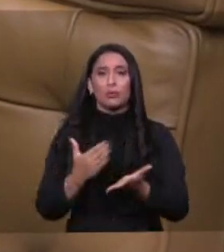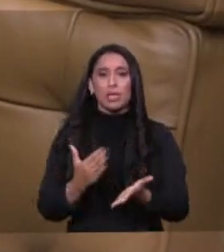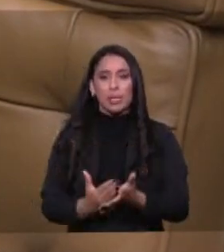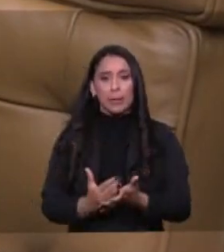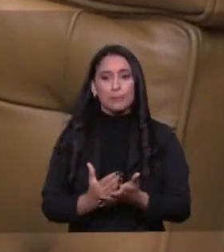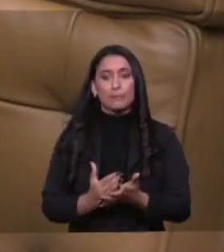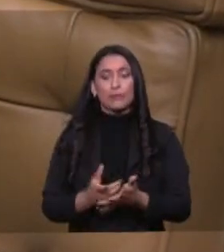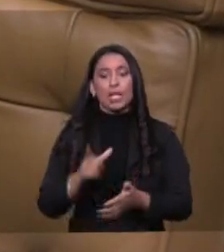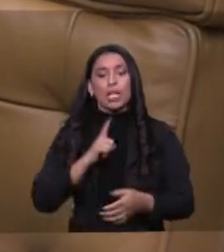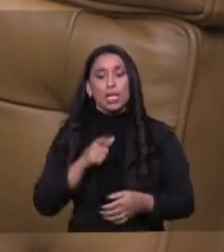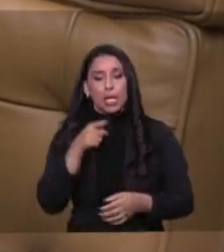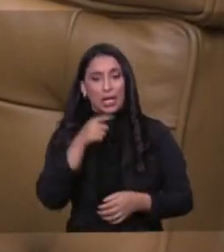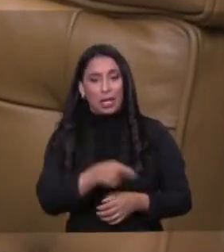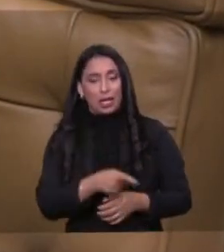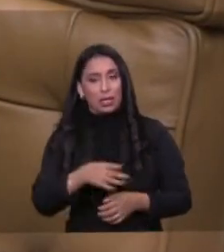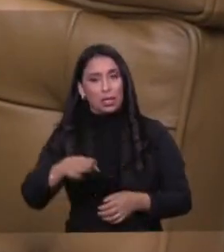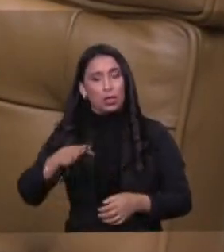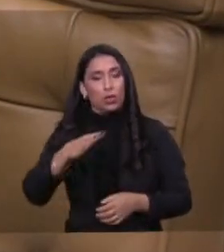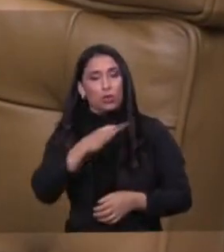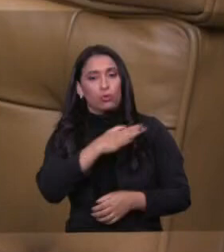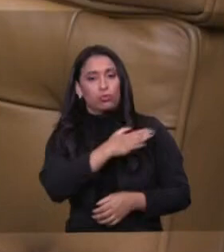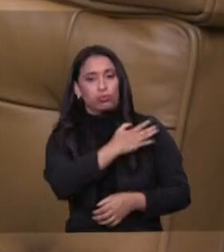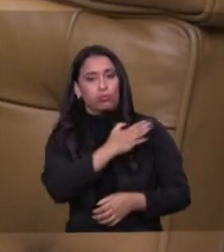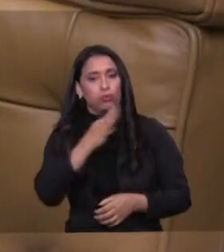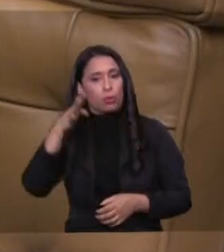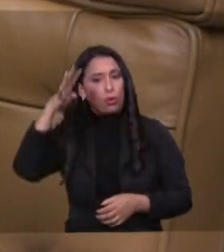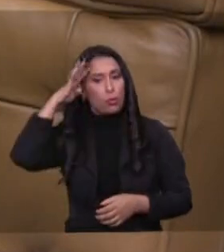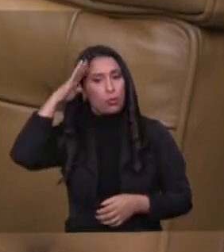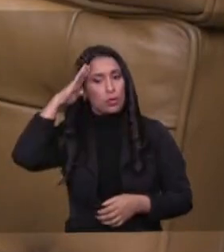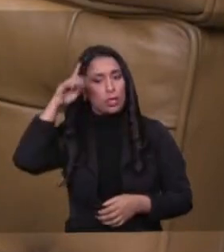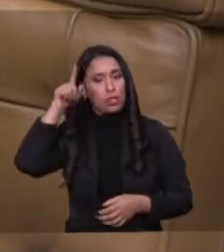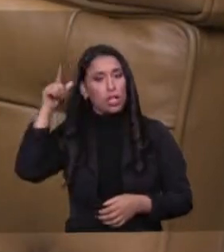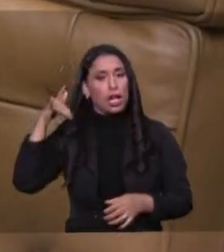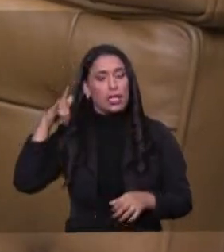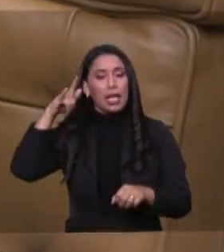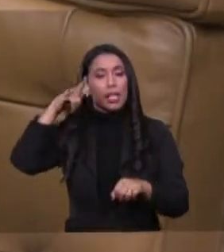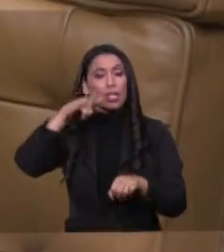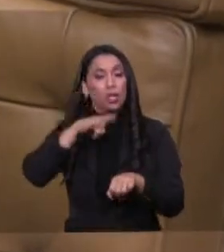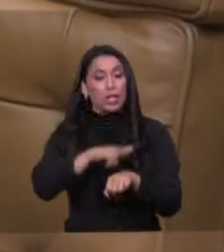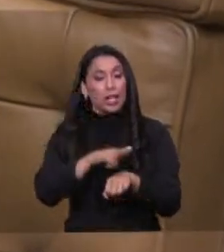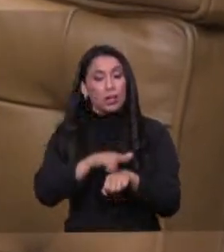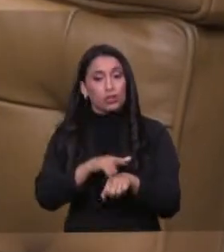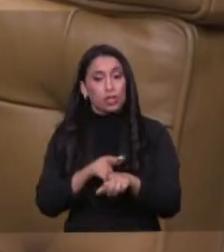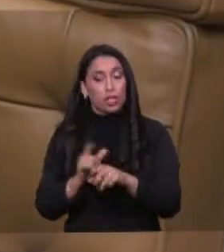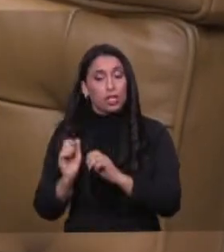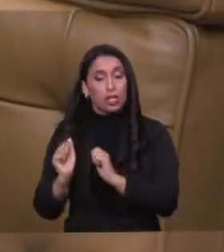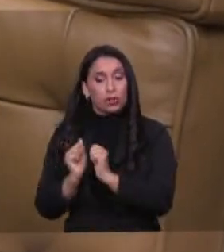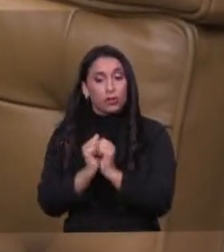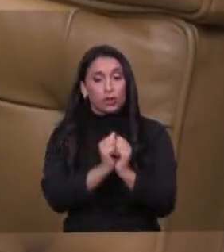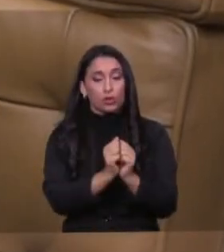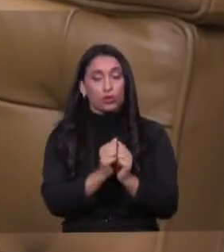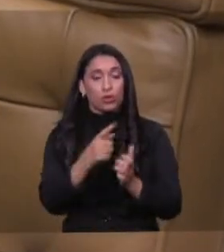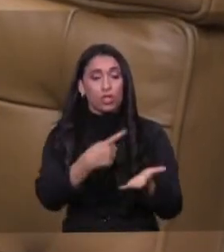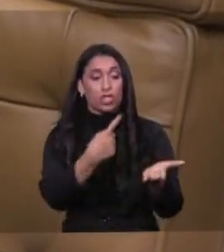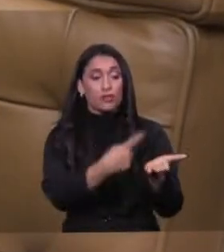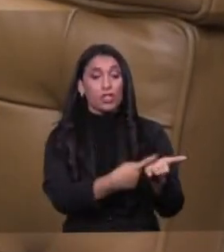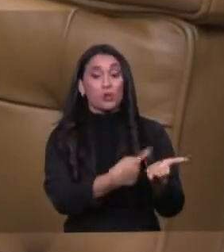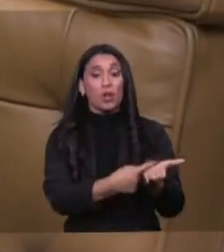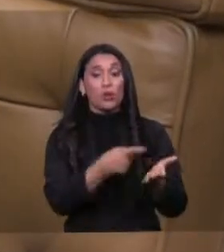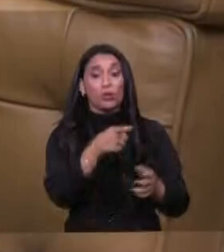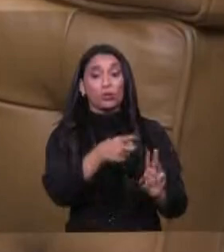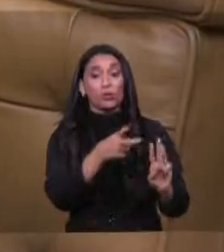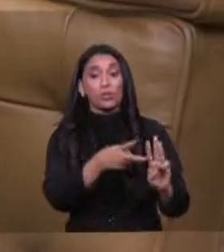pasmem, o comandante da aeronáutica que nos levou até lá tinha feito um acordo com os